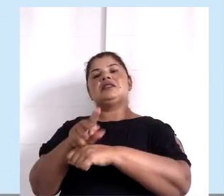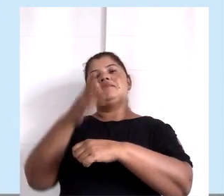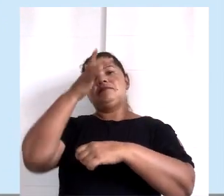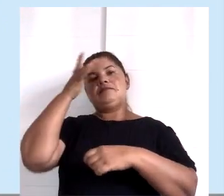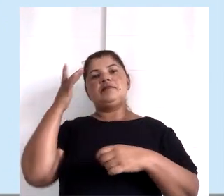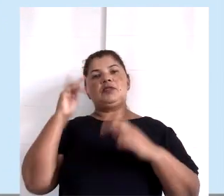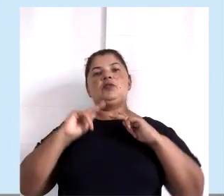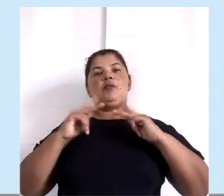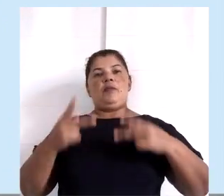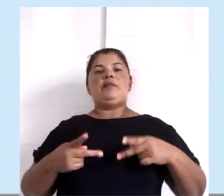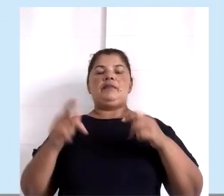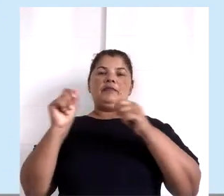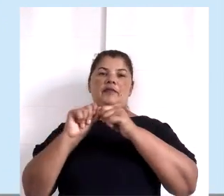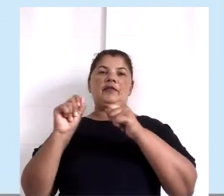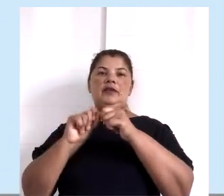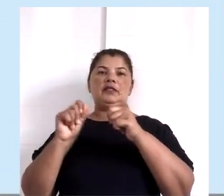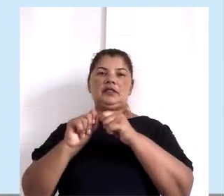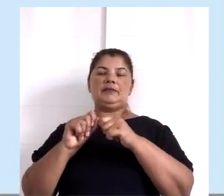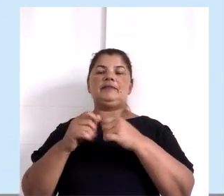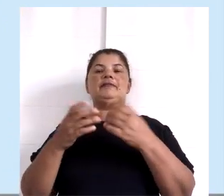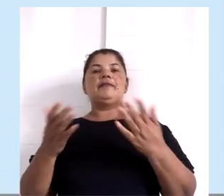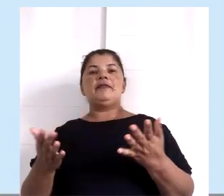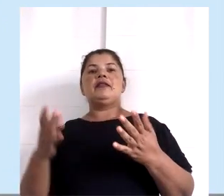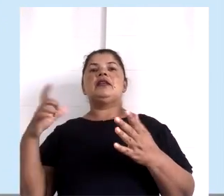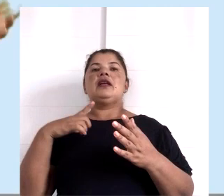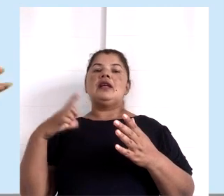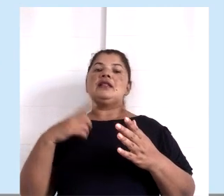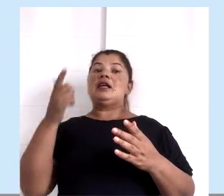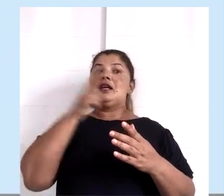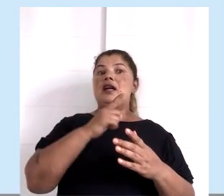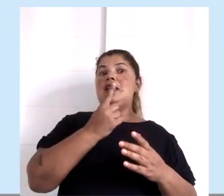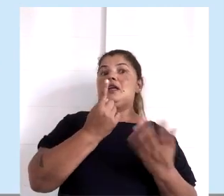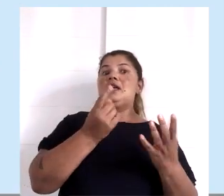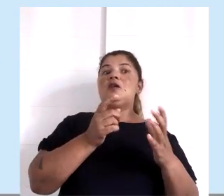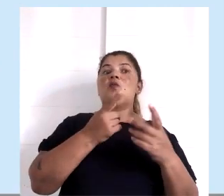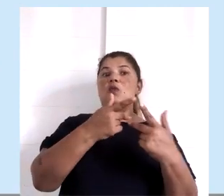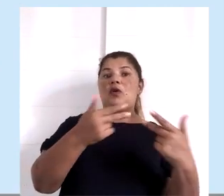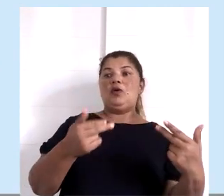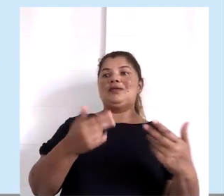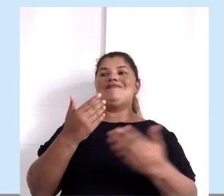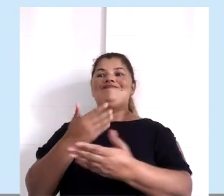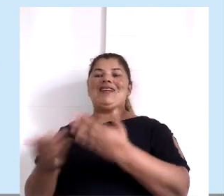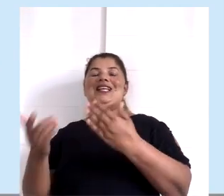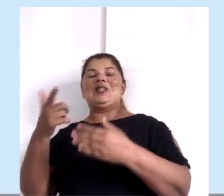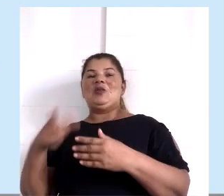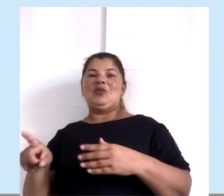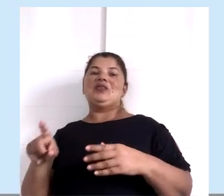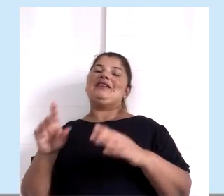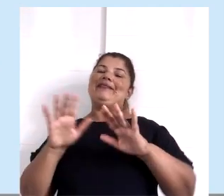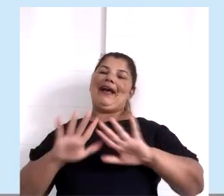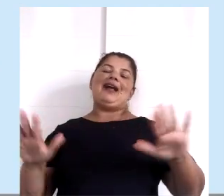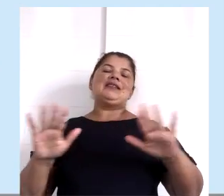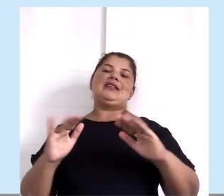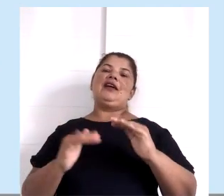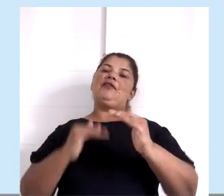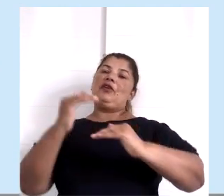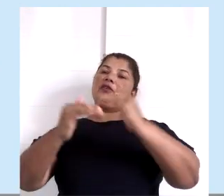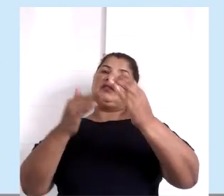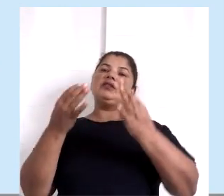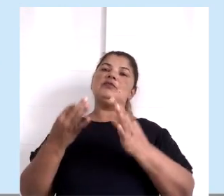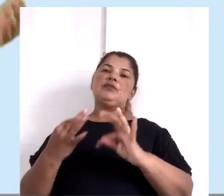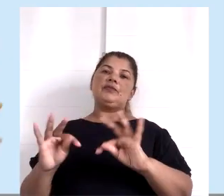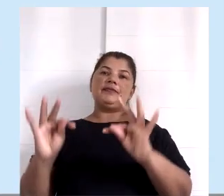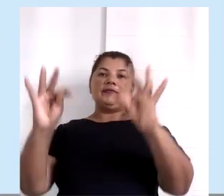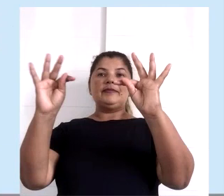manuseio humano. Tá? Então, a gente ganha de um lado e perde de outro. Essa é a questão evolutiva, tanto para a